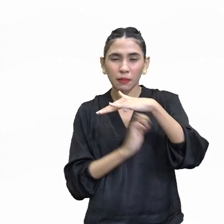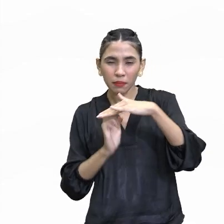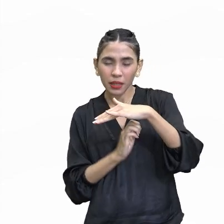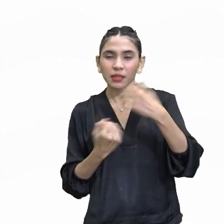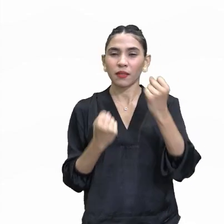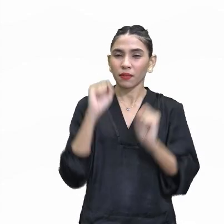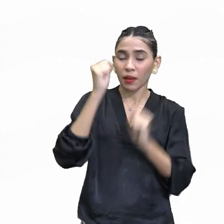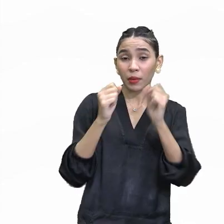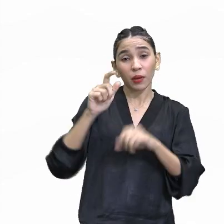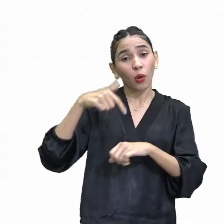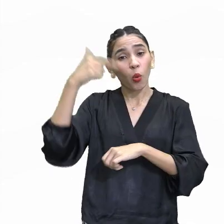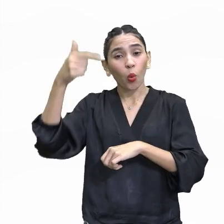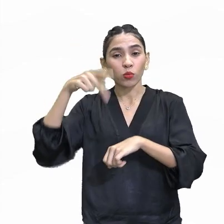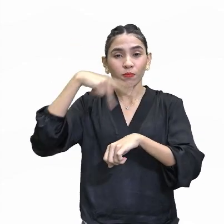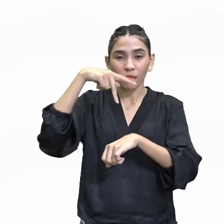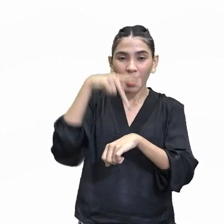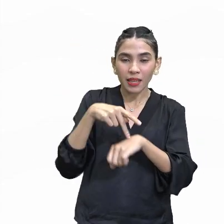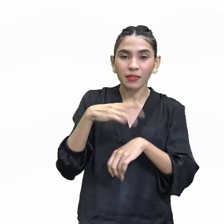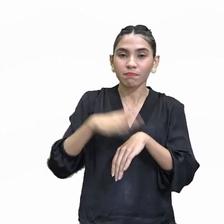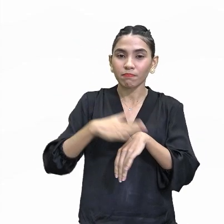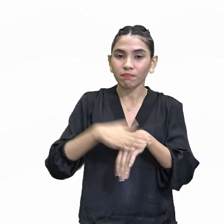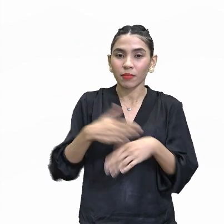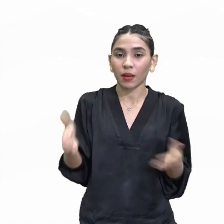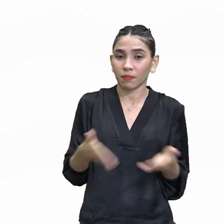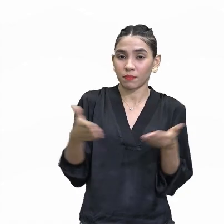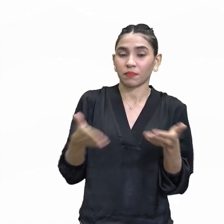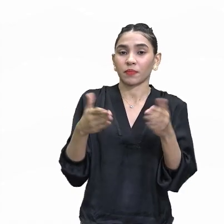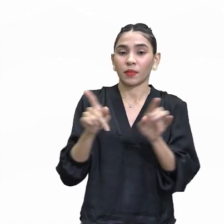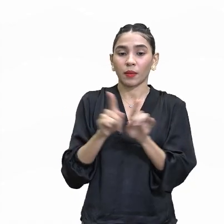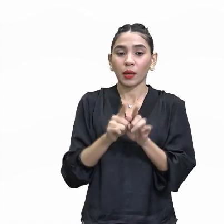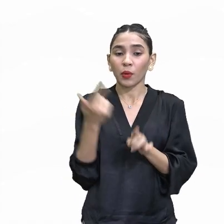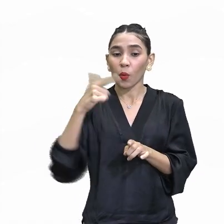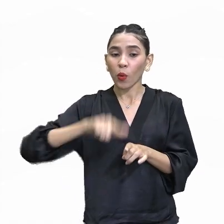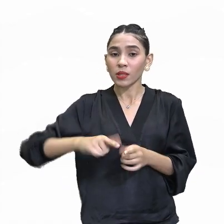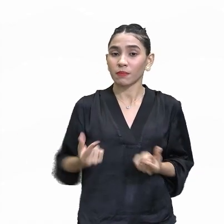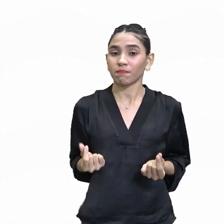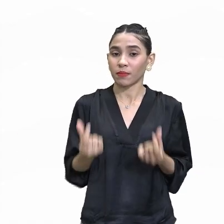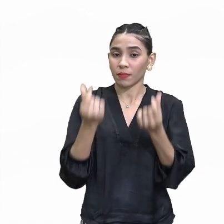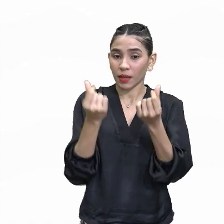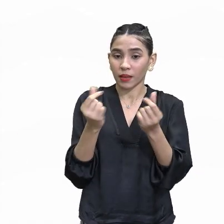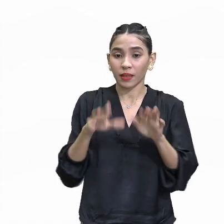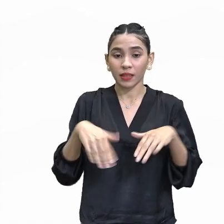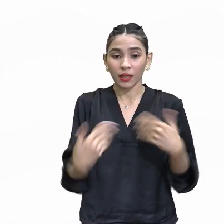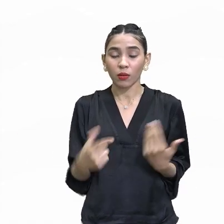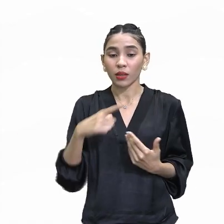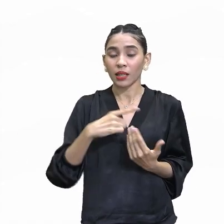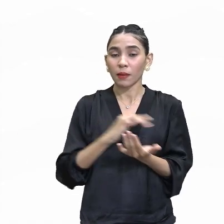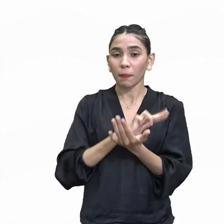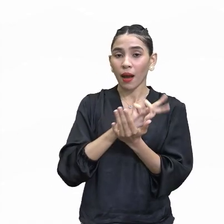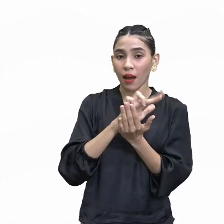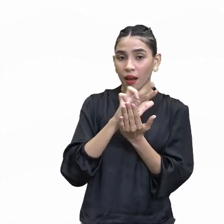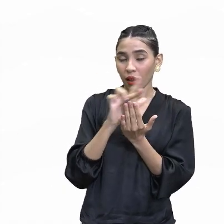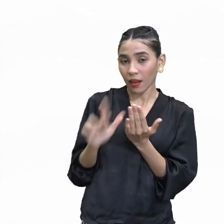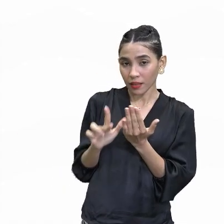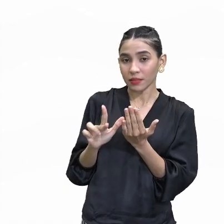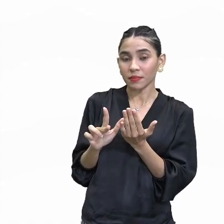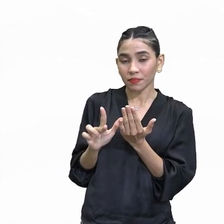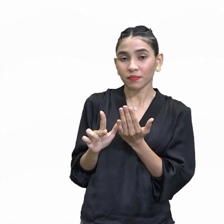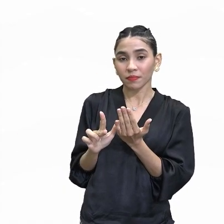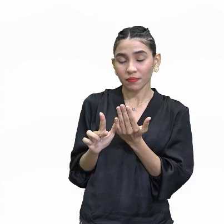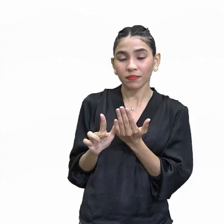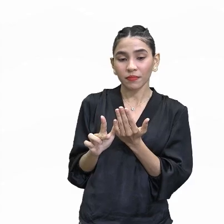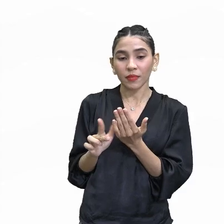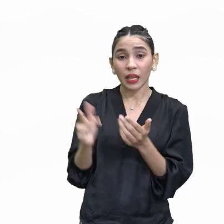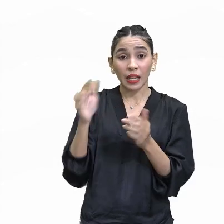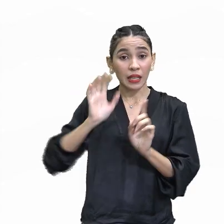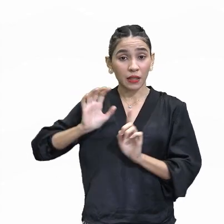países para produzir esse material e gerar riqueza, né? Então nós temos ali todas essas consequências